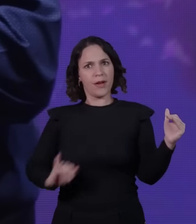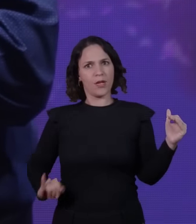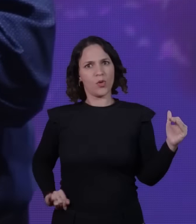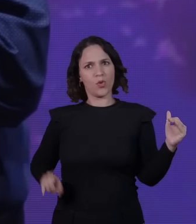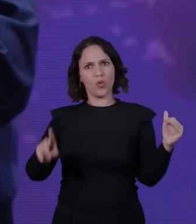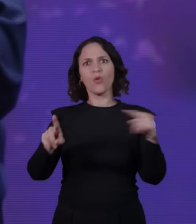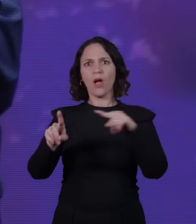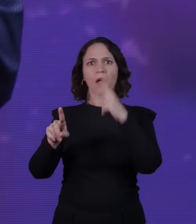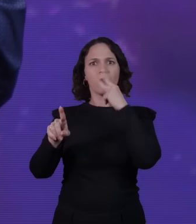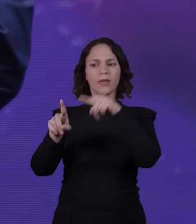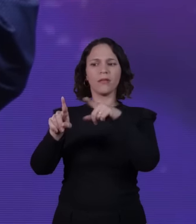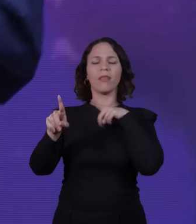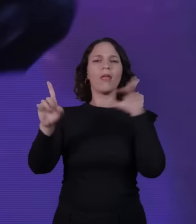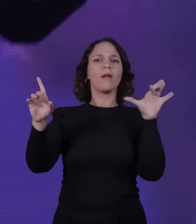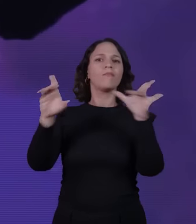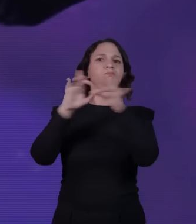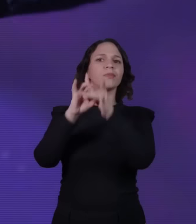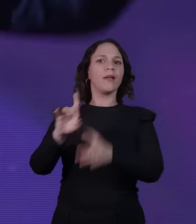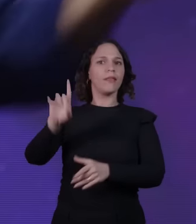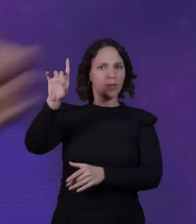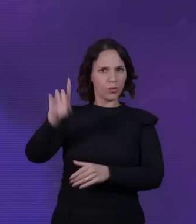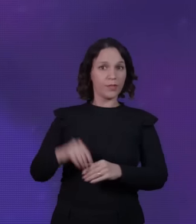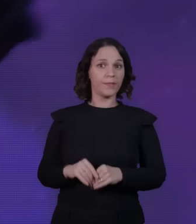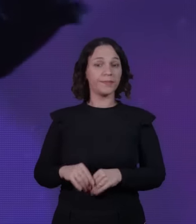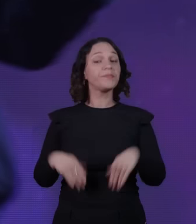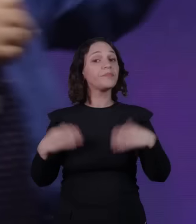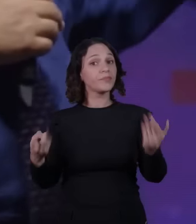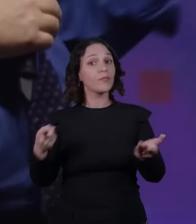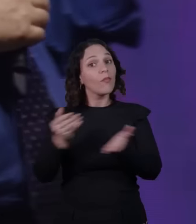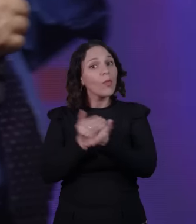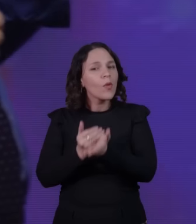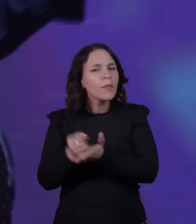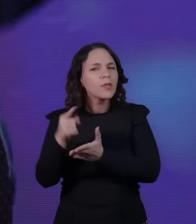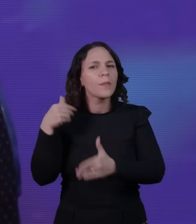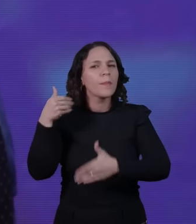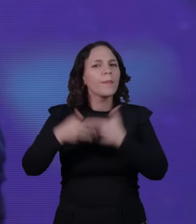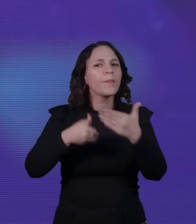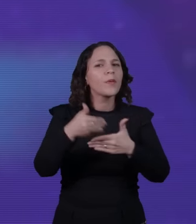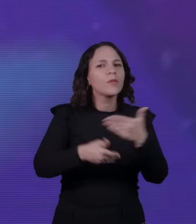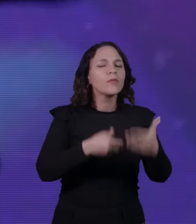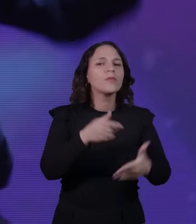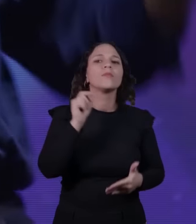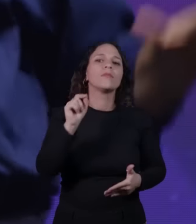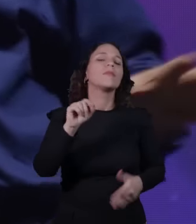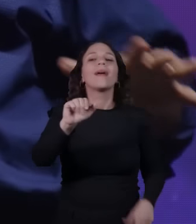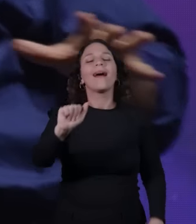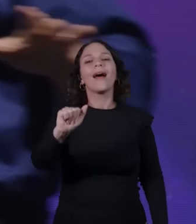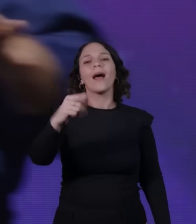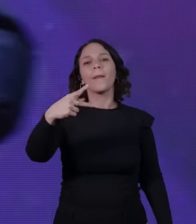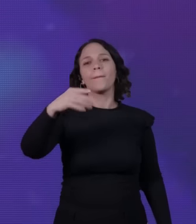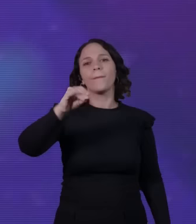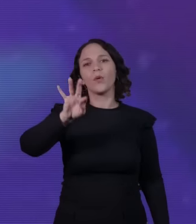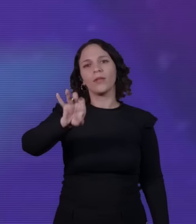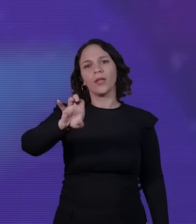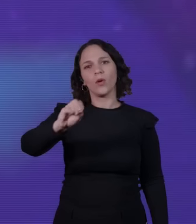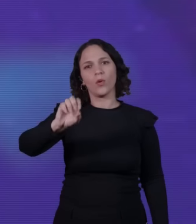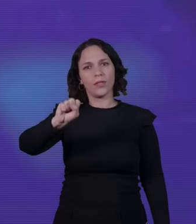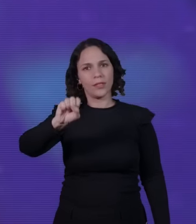divino. E a sua divinização aconteceu num processo chamado de apoteose,